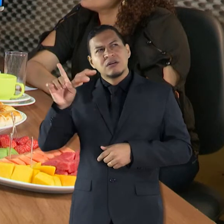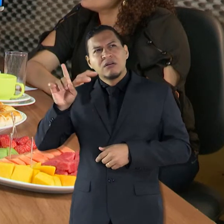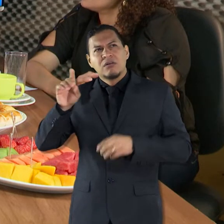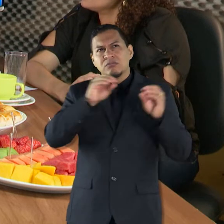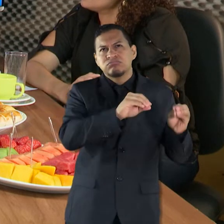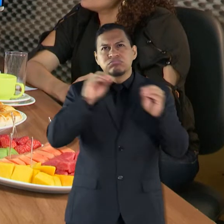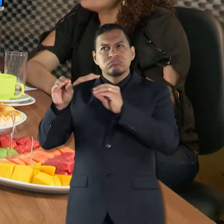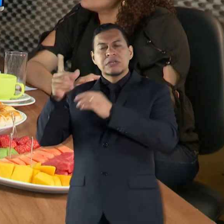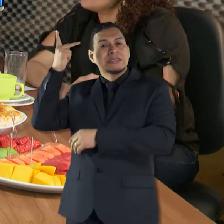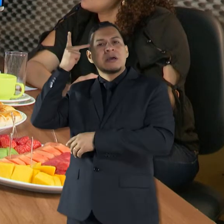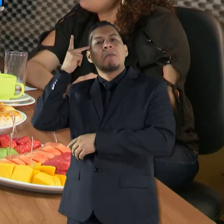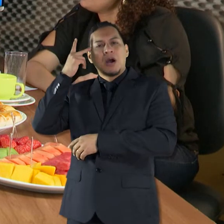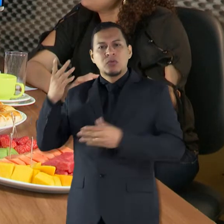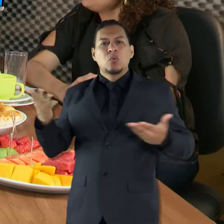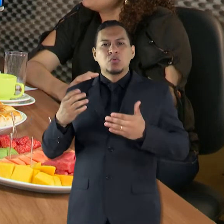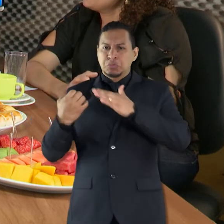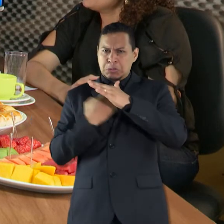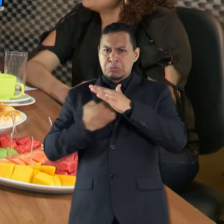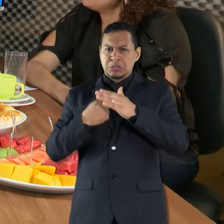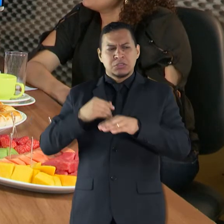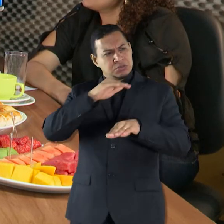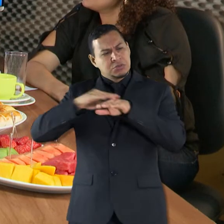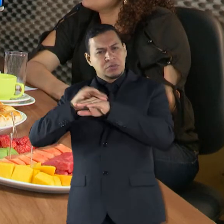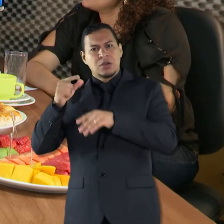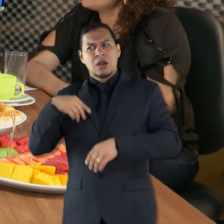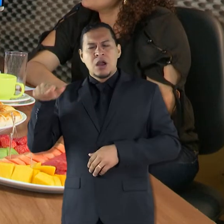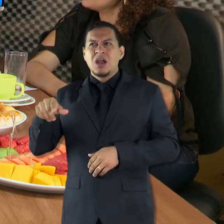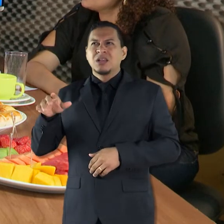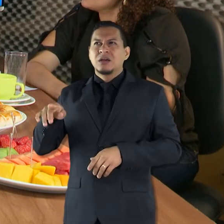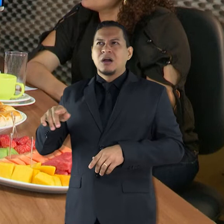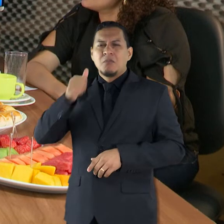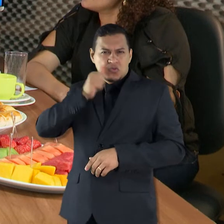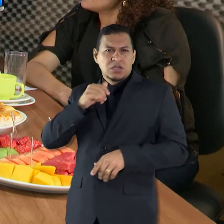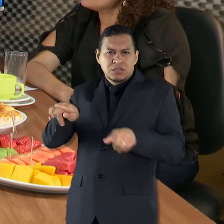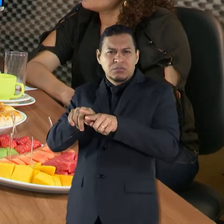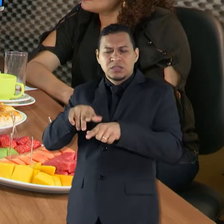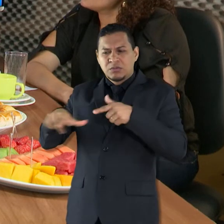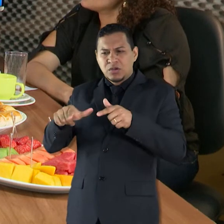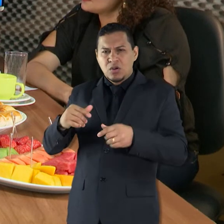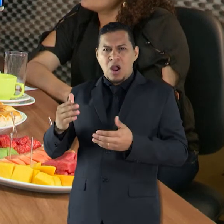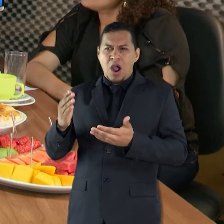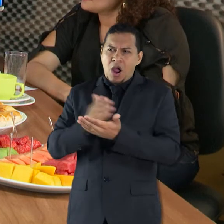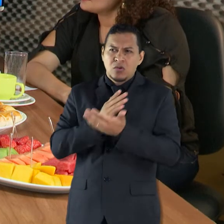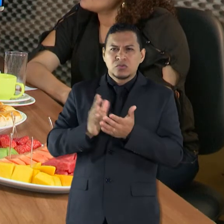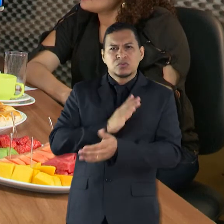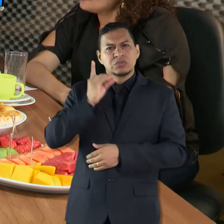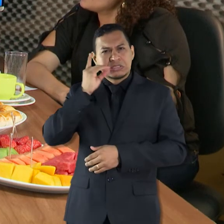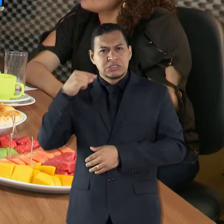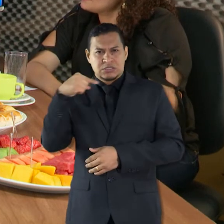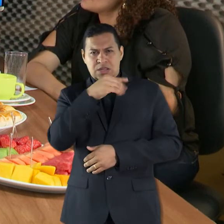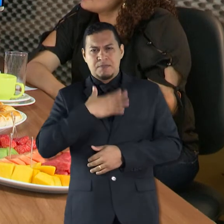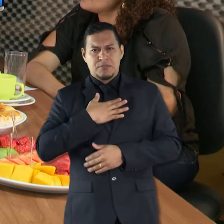está lá em São Paulo, a empresa o levou para lá. Olha, gente, que Ela está incrível. super bem. Ela ficou um tempo como diarista lá em casa. Aí